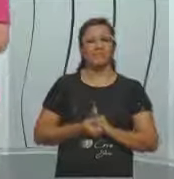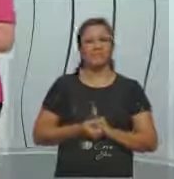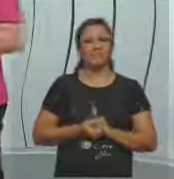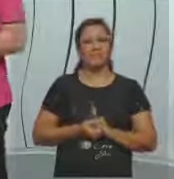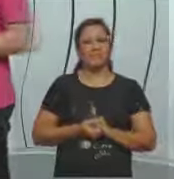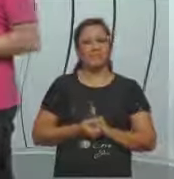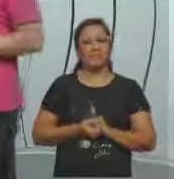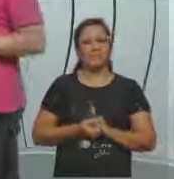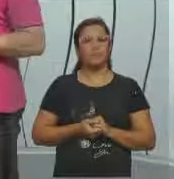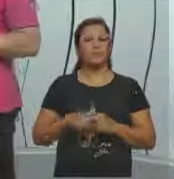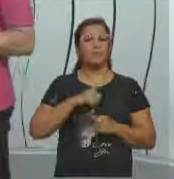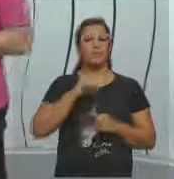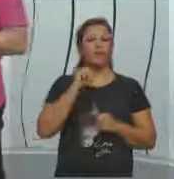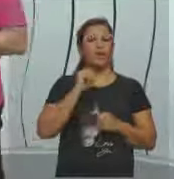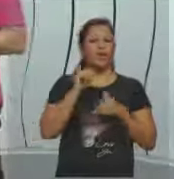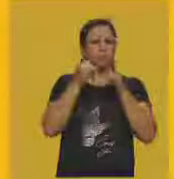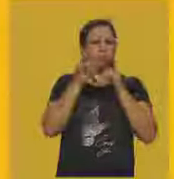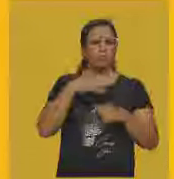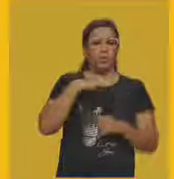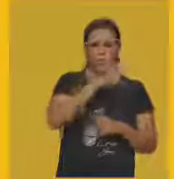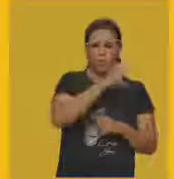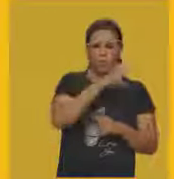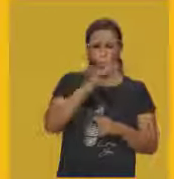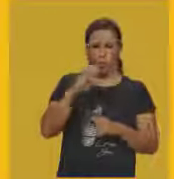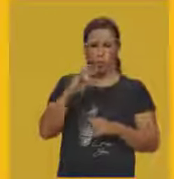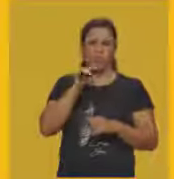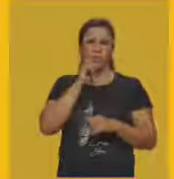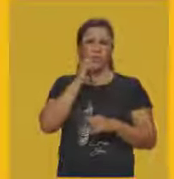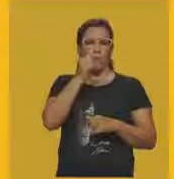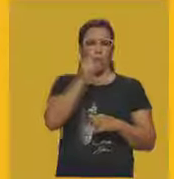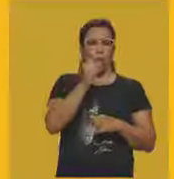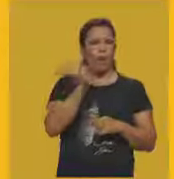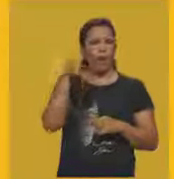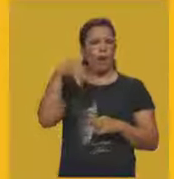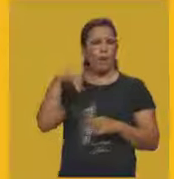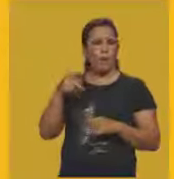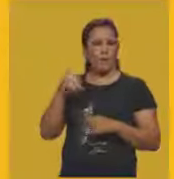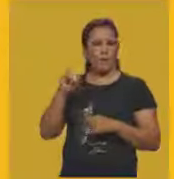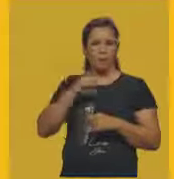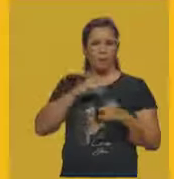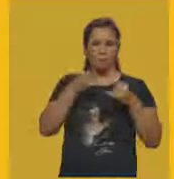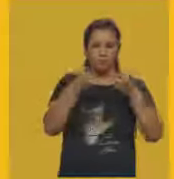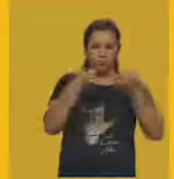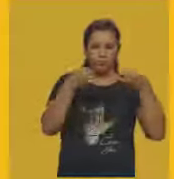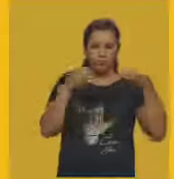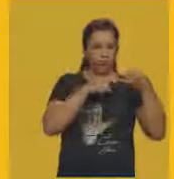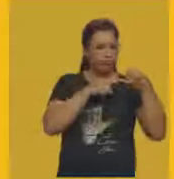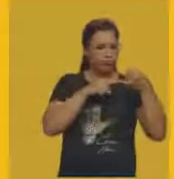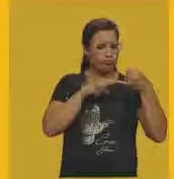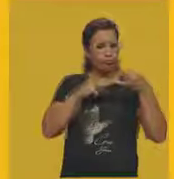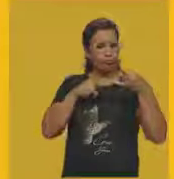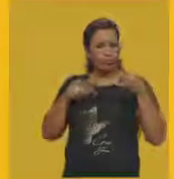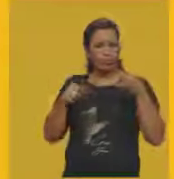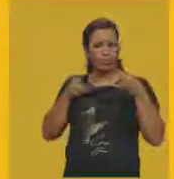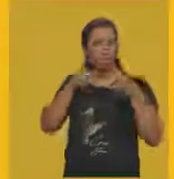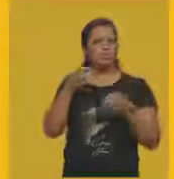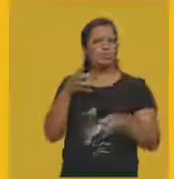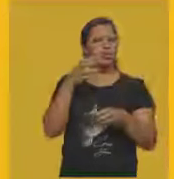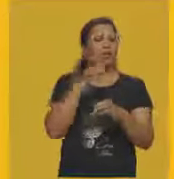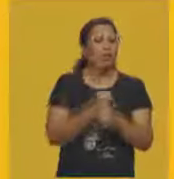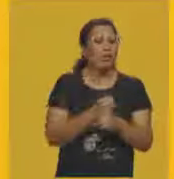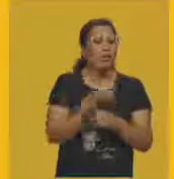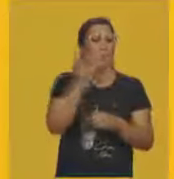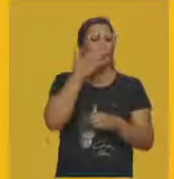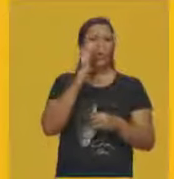corrente elétrica de intensidade igual a 8 amperes percorre um fio condutor. Determine o valor da carga que